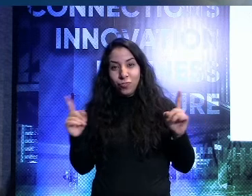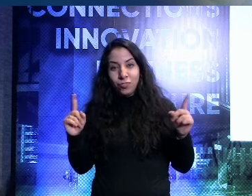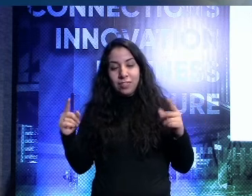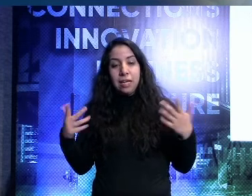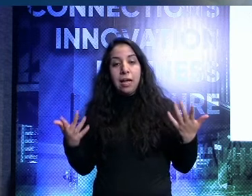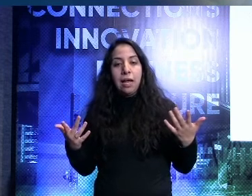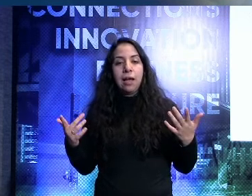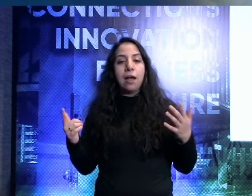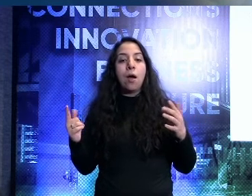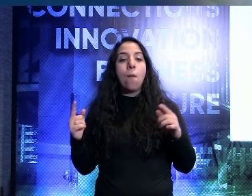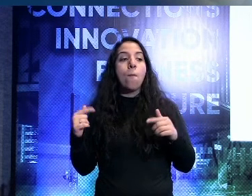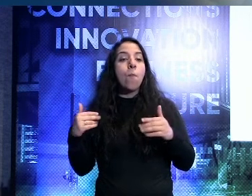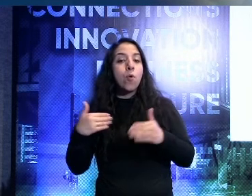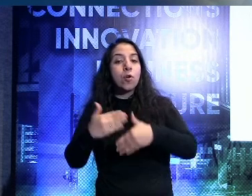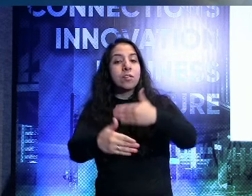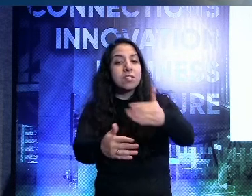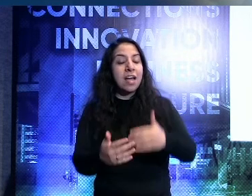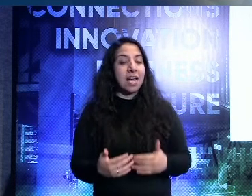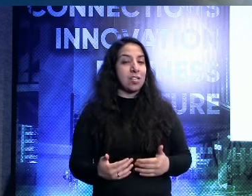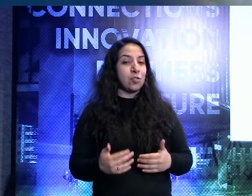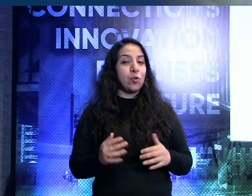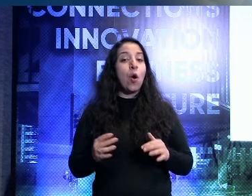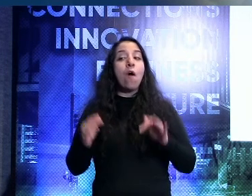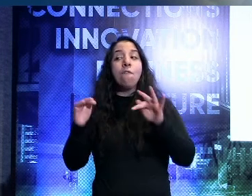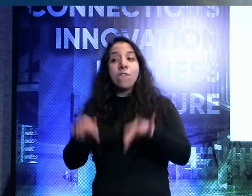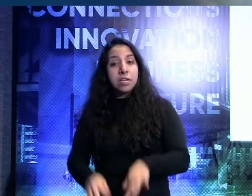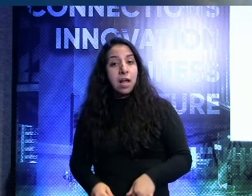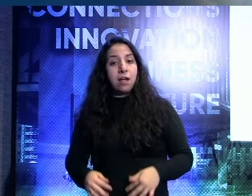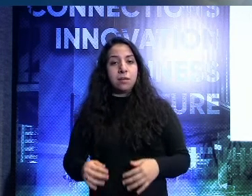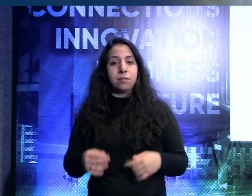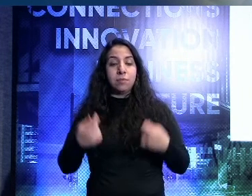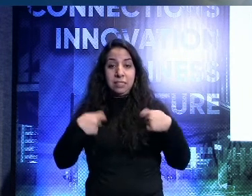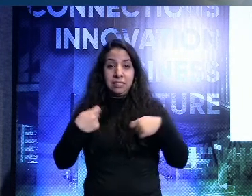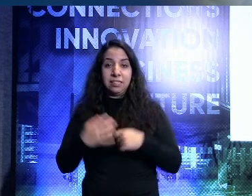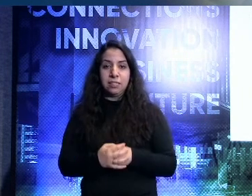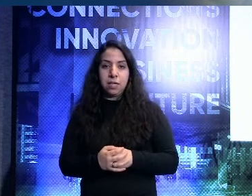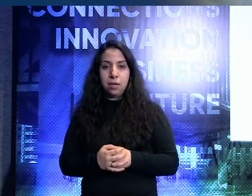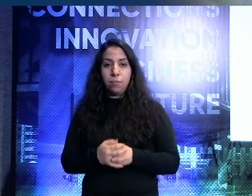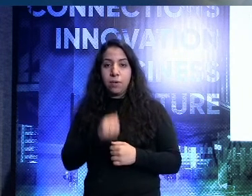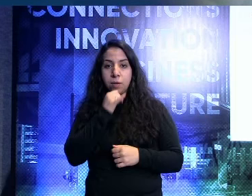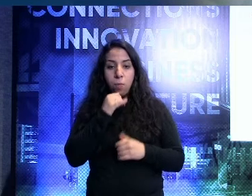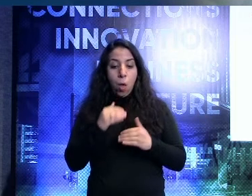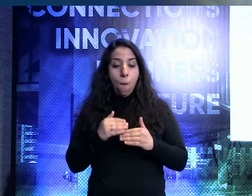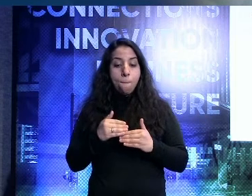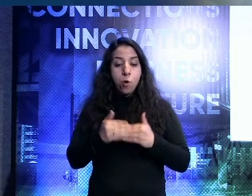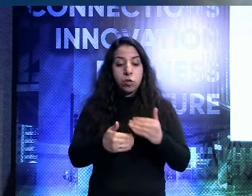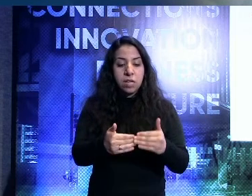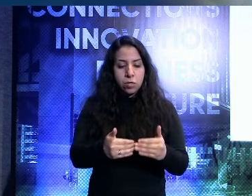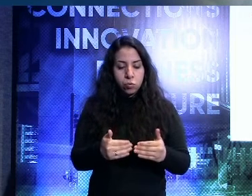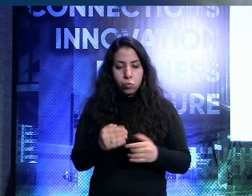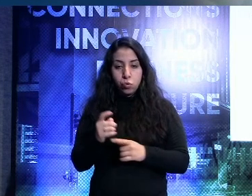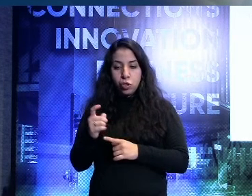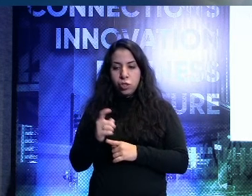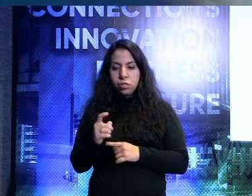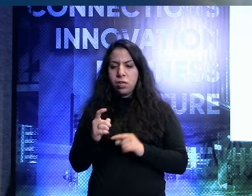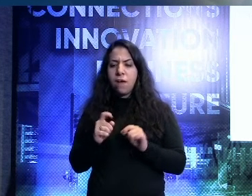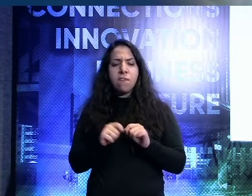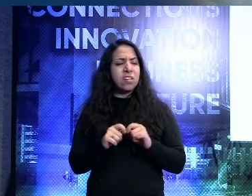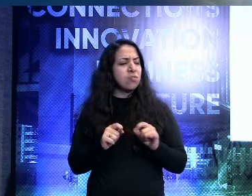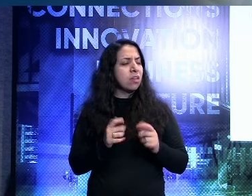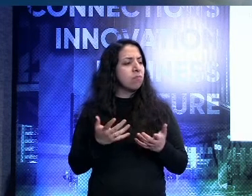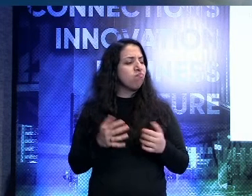que será que esse processo X faz nessa máquina? Dá um Q-9 nele, a gente descobre